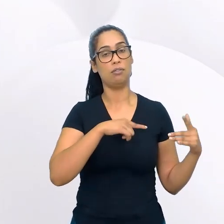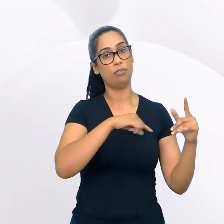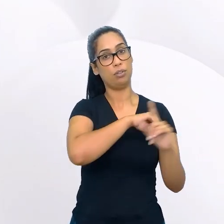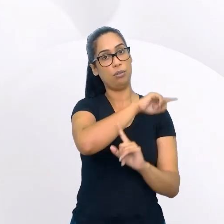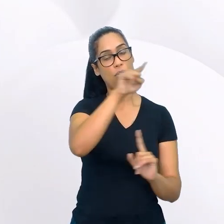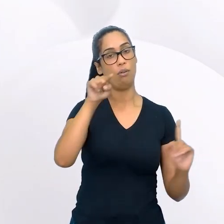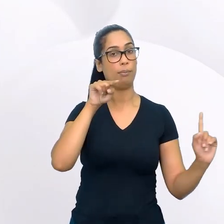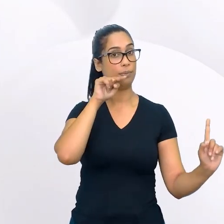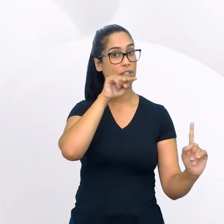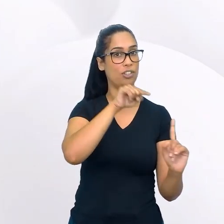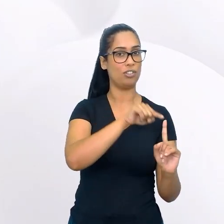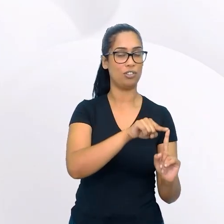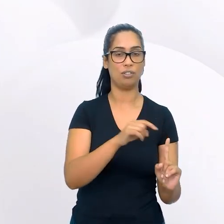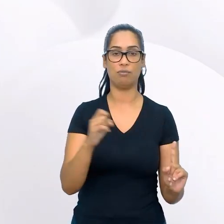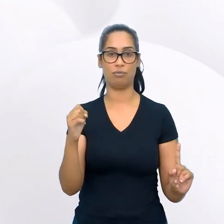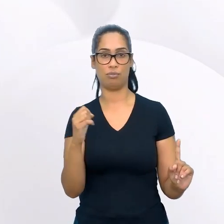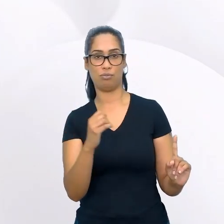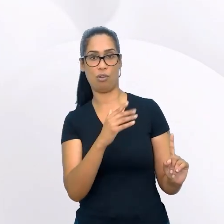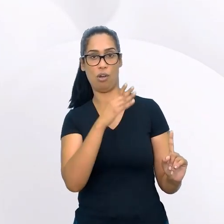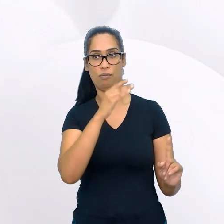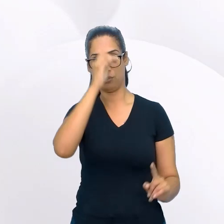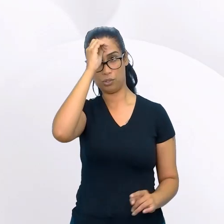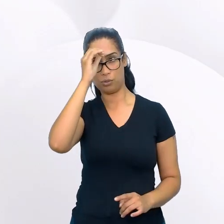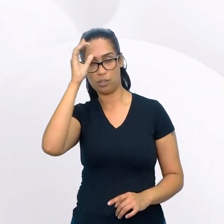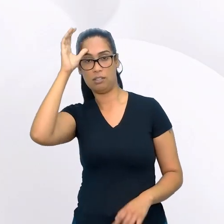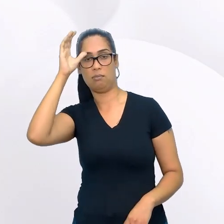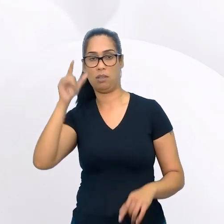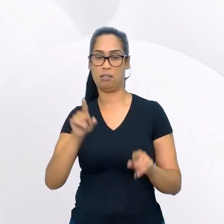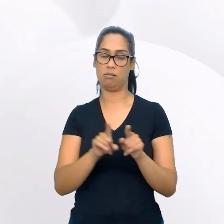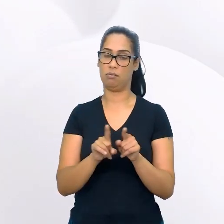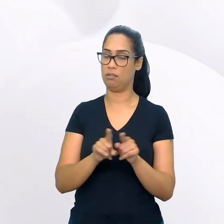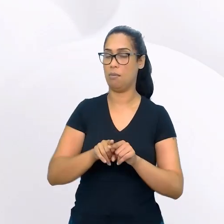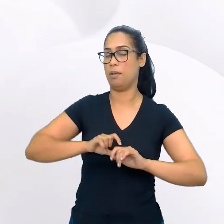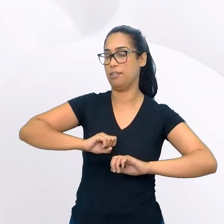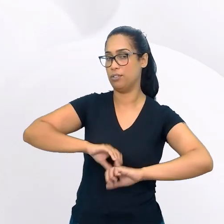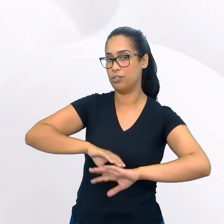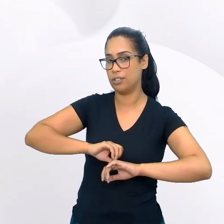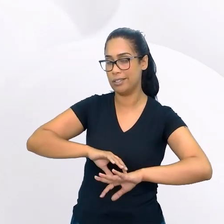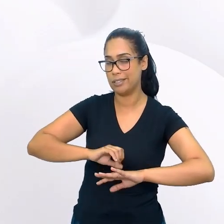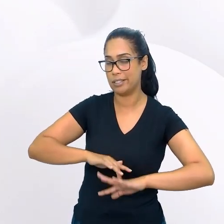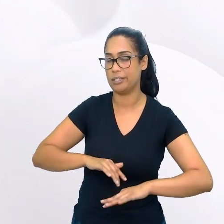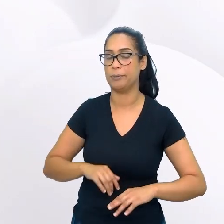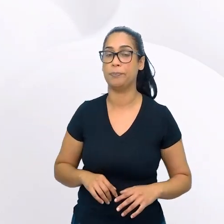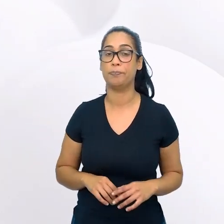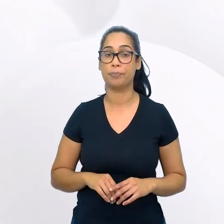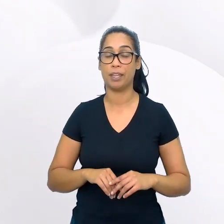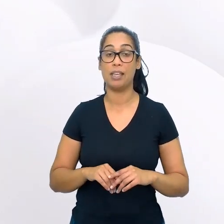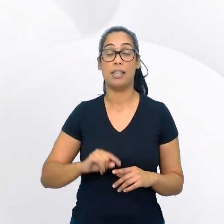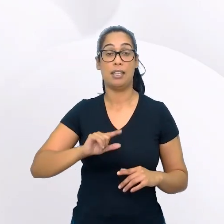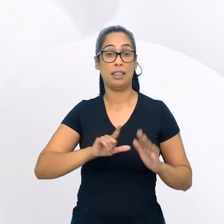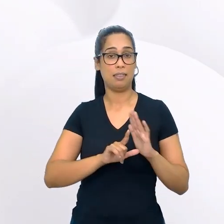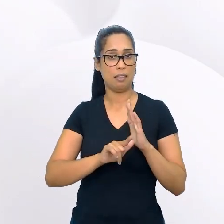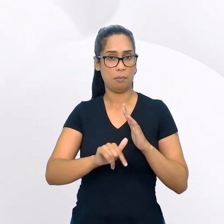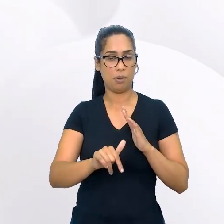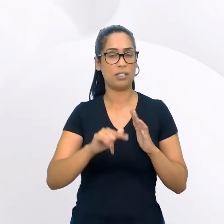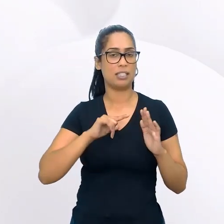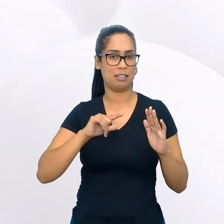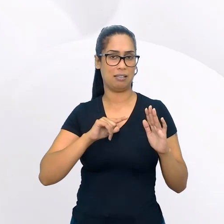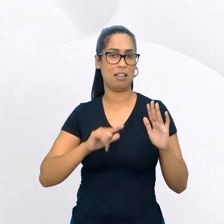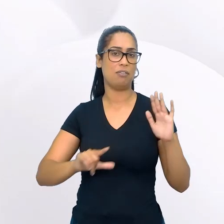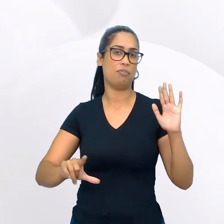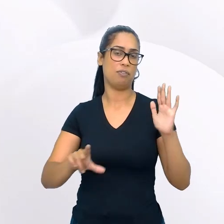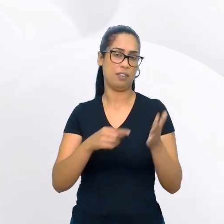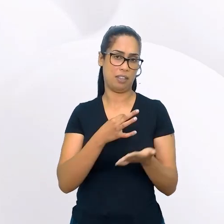né se tinha lá os objetivos de aprendizagem os objetivos de ensino a partir dessa legislação dessa